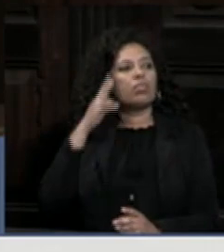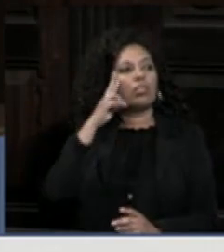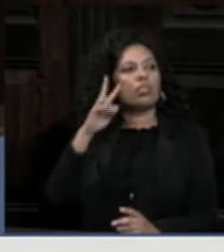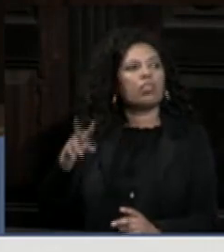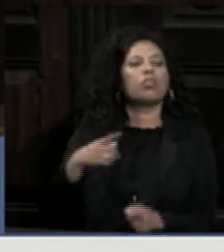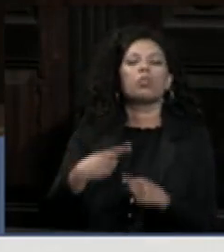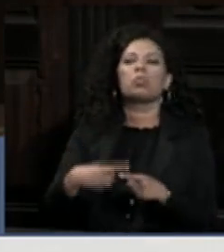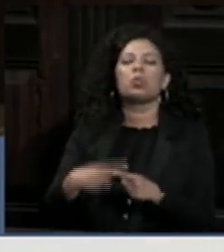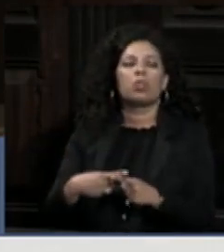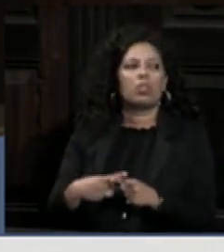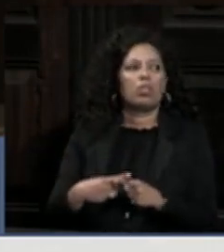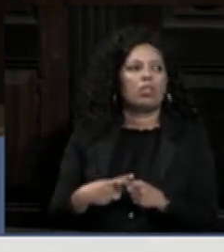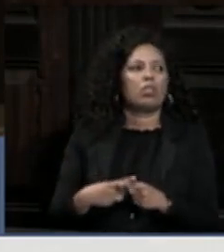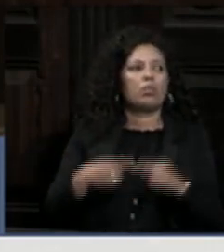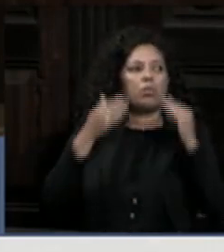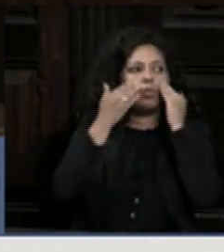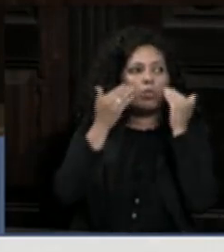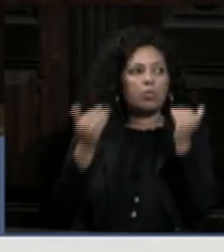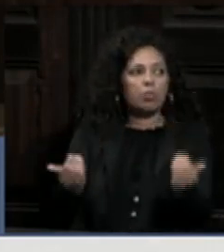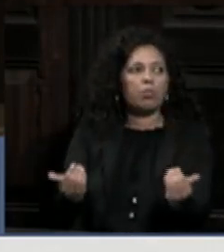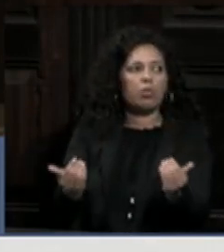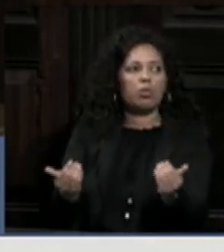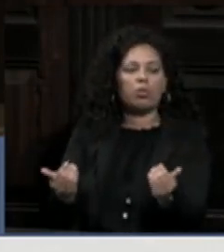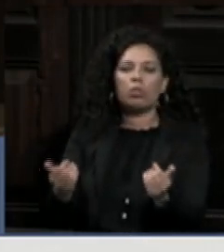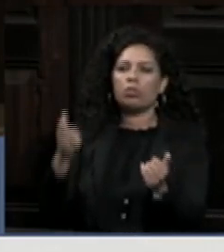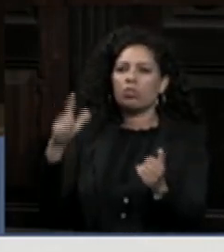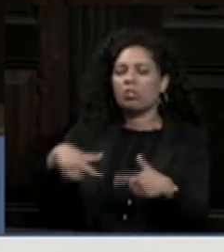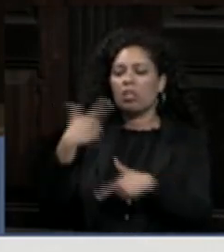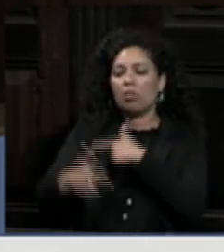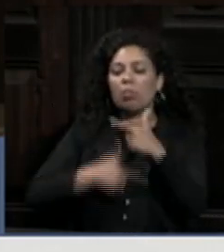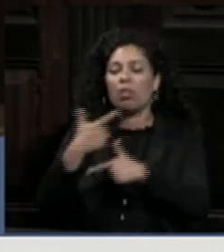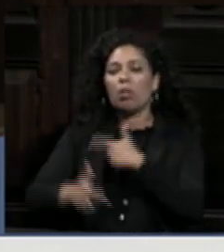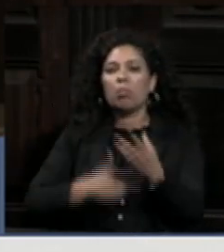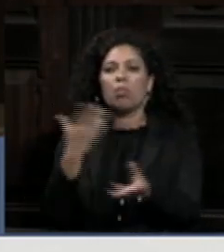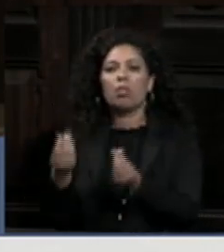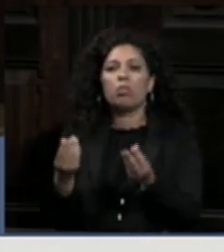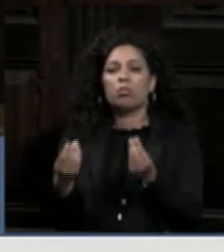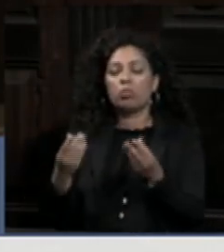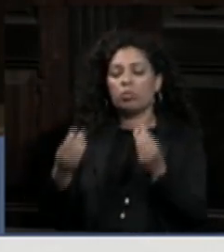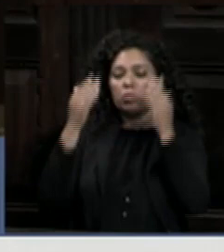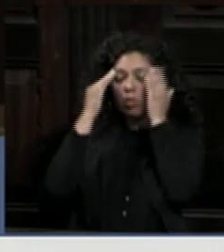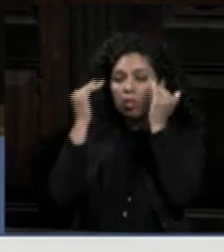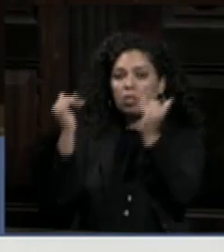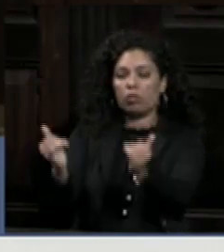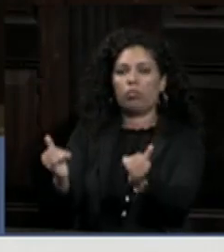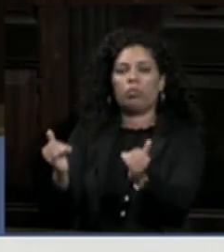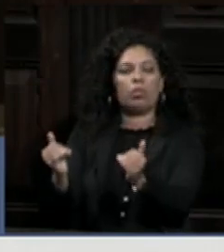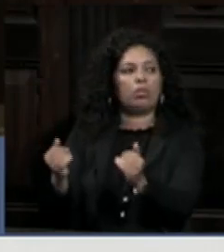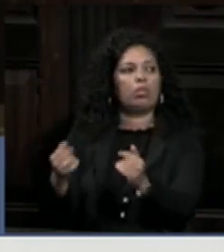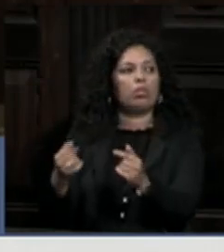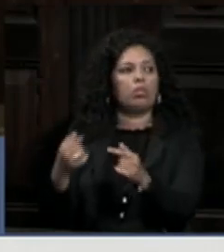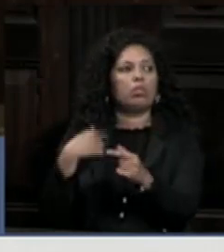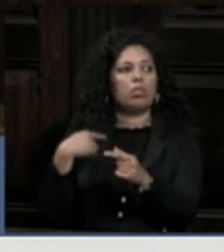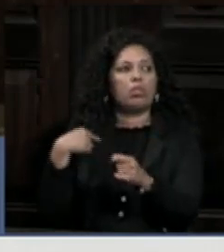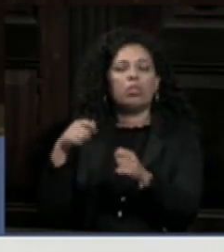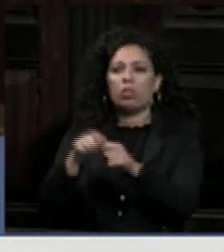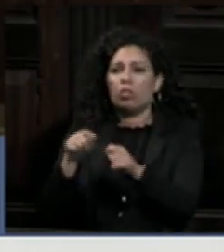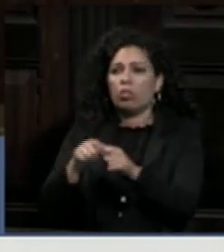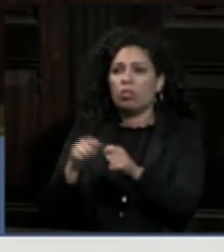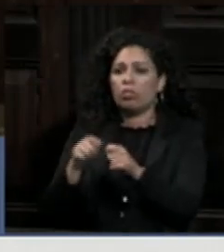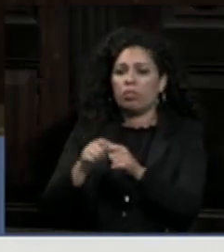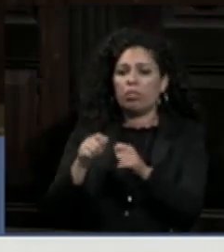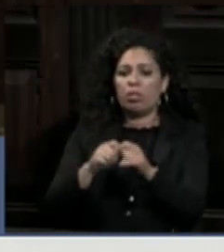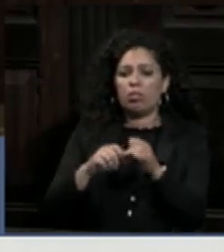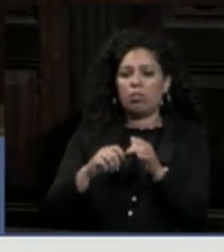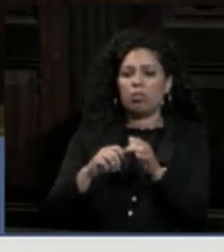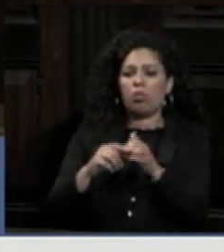mas por que isso é reflexo é fruto de muito trabalho e de muito respeito e eu faço os eventos lá no rio das